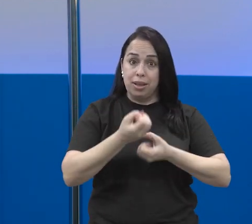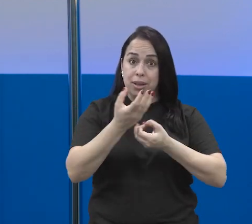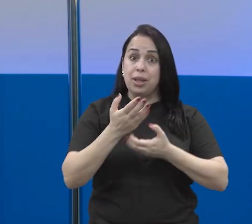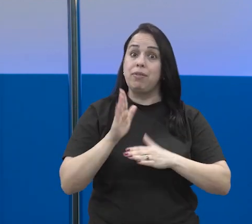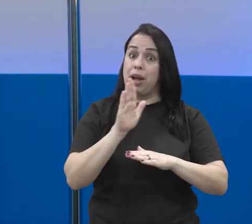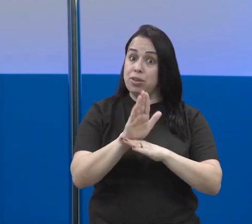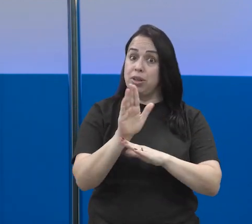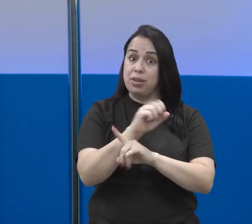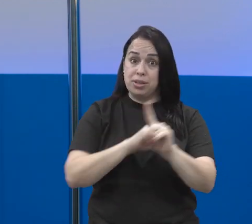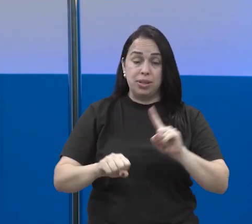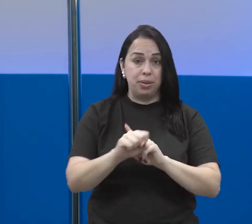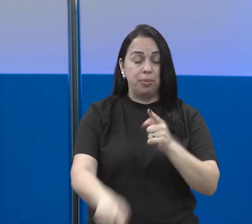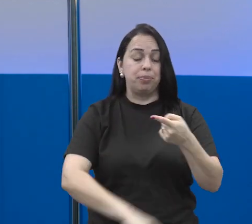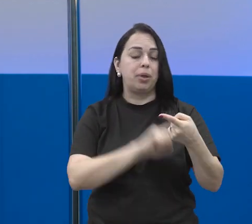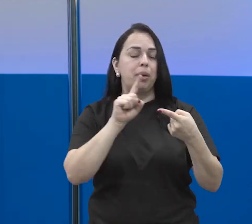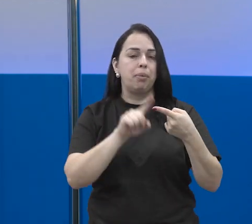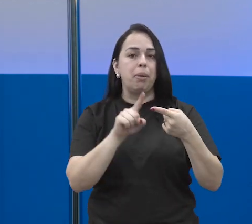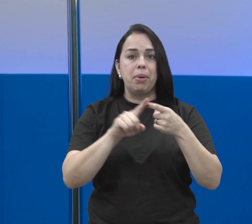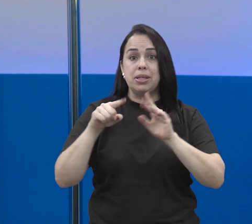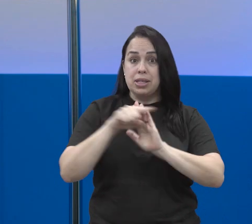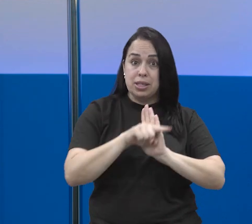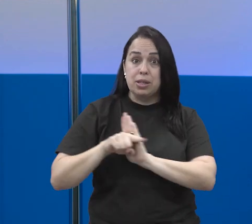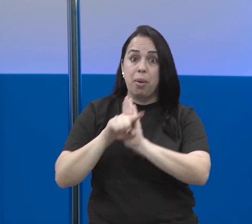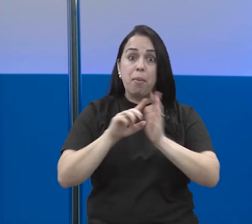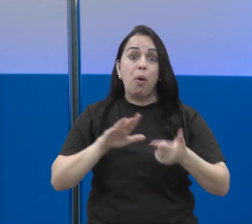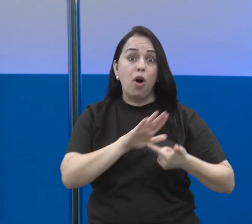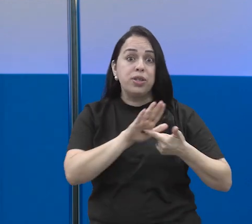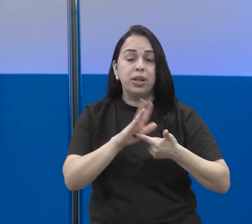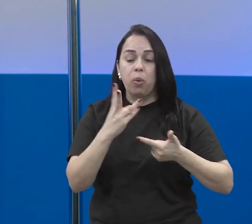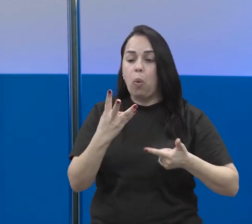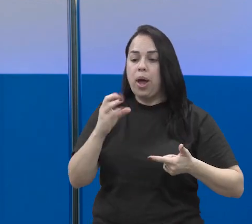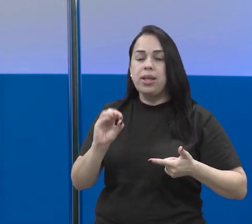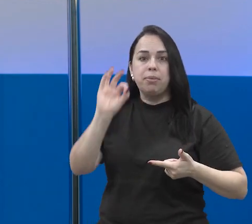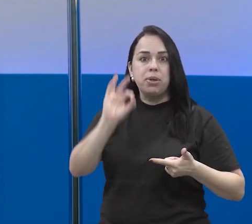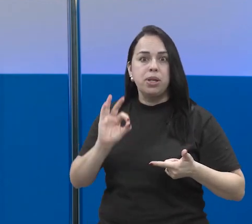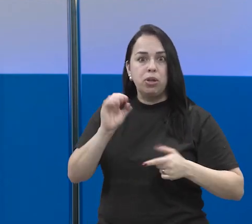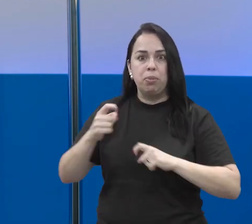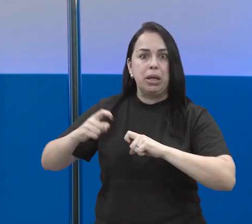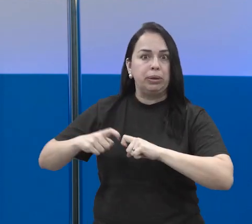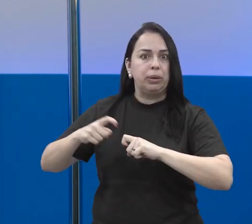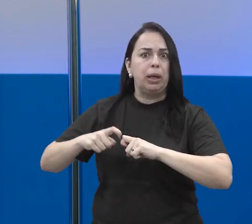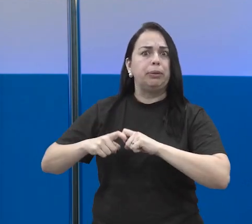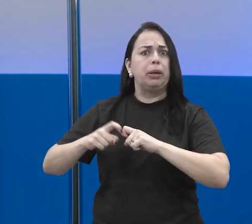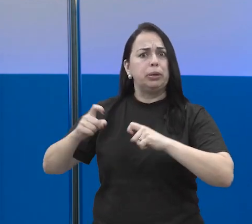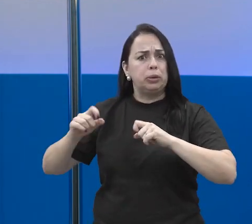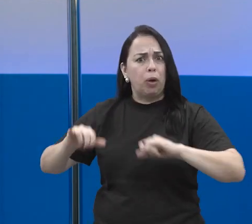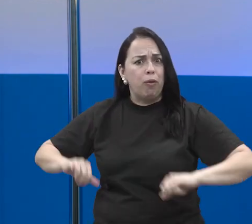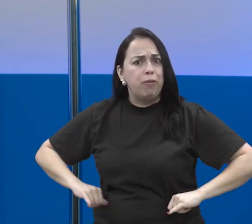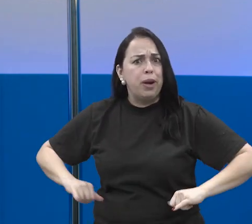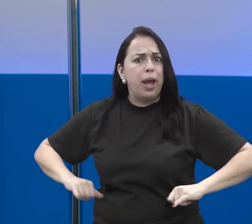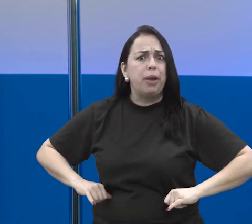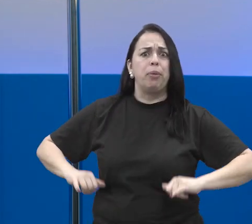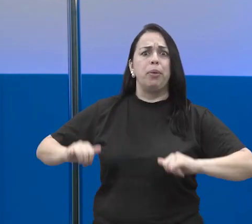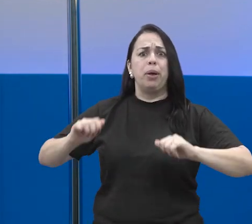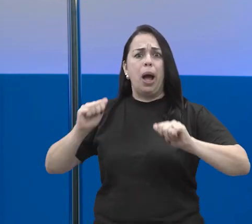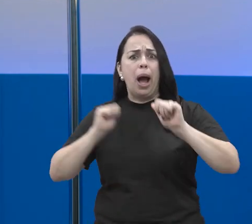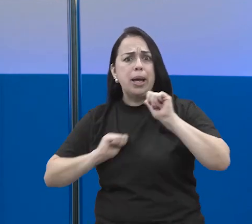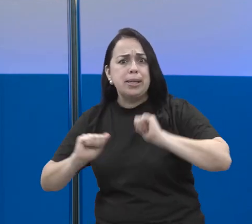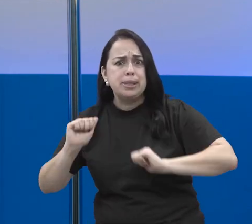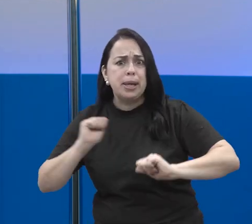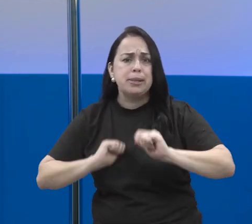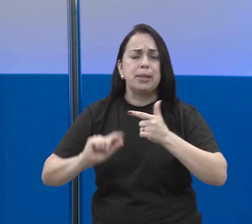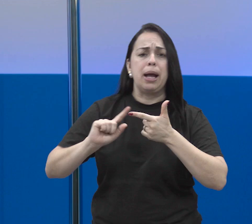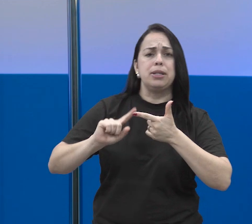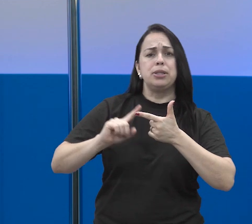de serviço. Levantamento mostra que 40% dos médicos brasileiros sofrem com algum tipo de transtorno mental.